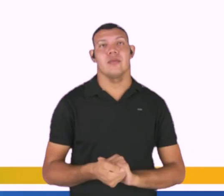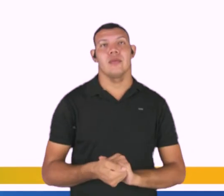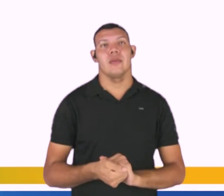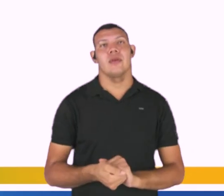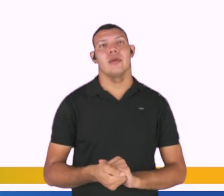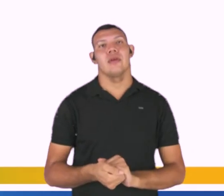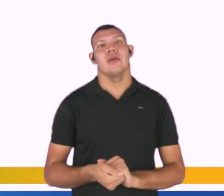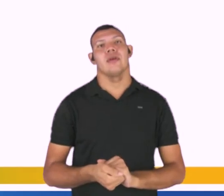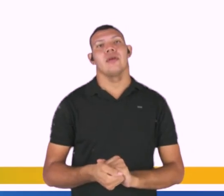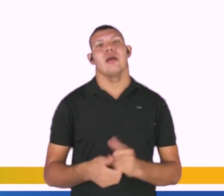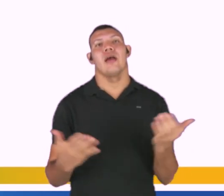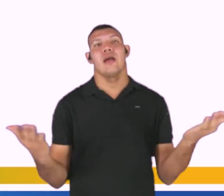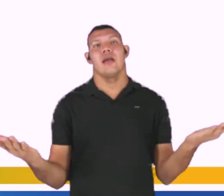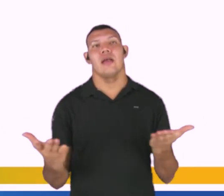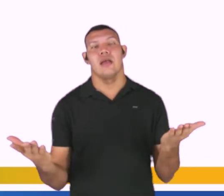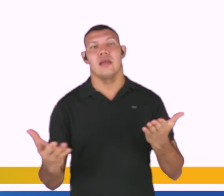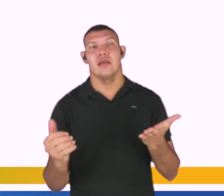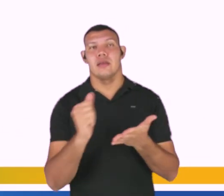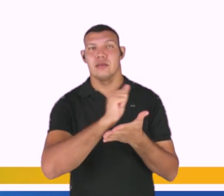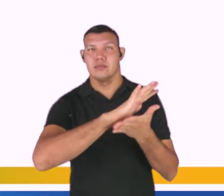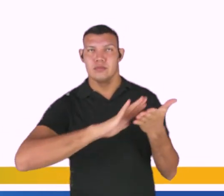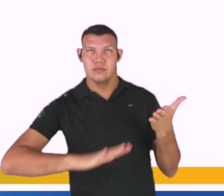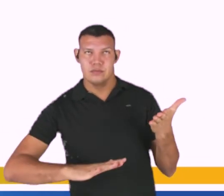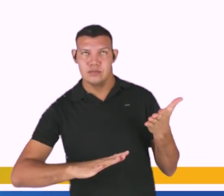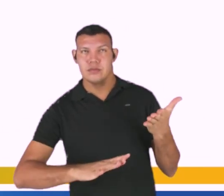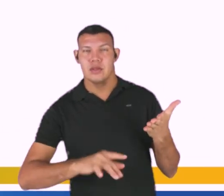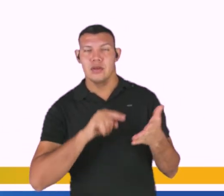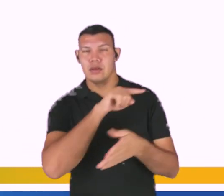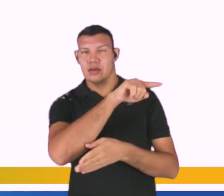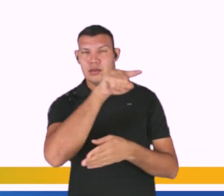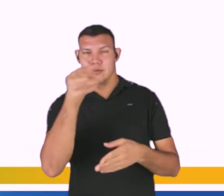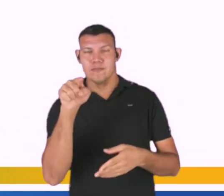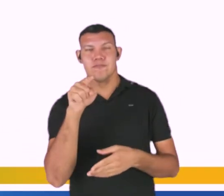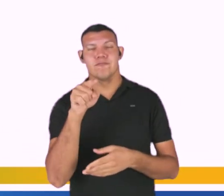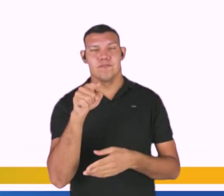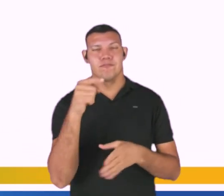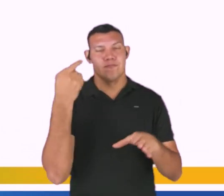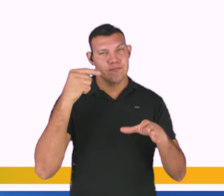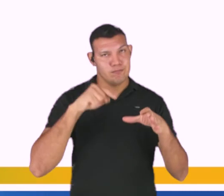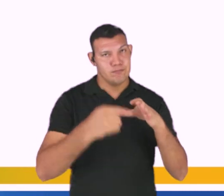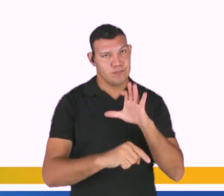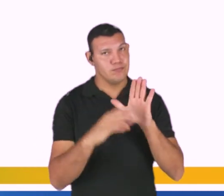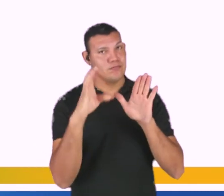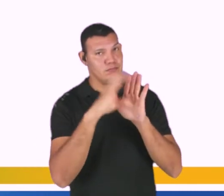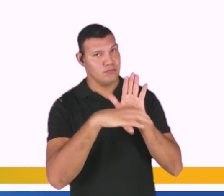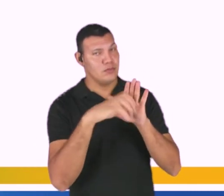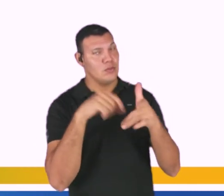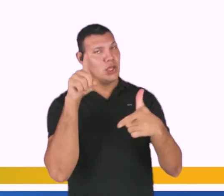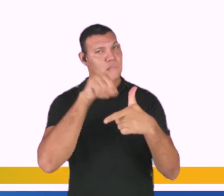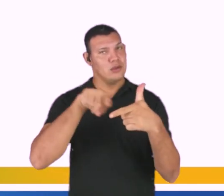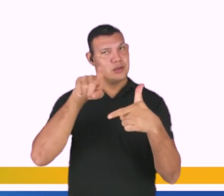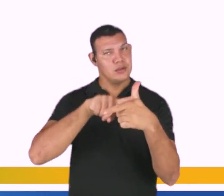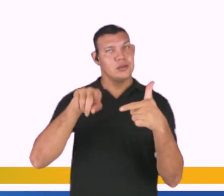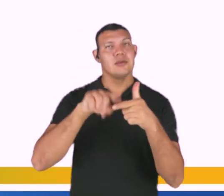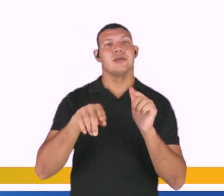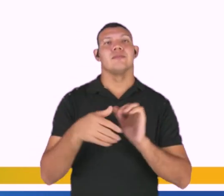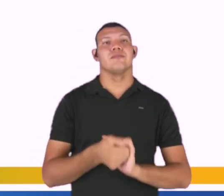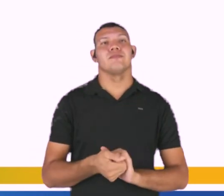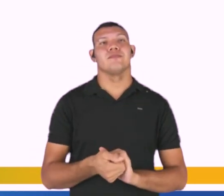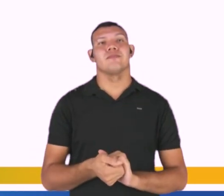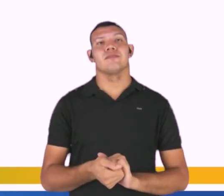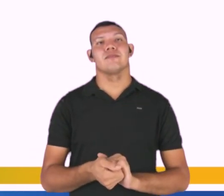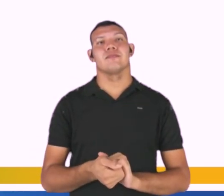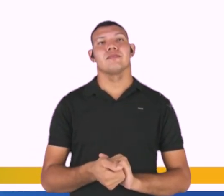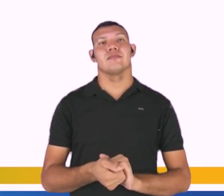pessoal nós vamos agora a um exercitando para vocês verem um pouco mais acerca desse dispositivo então Acompanha